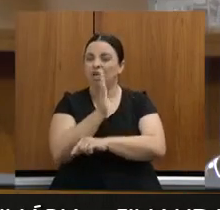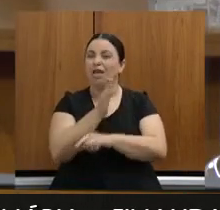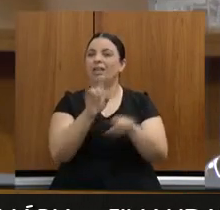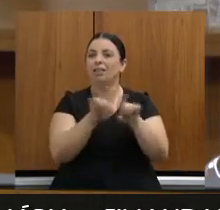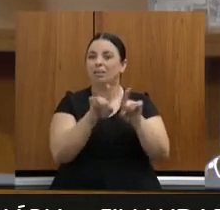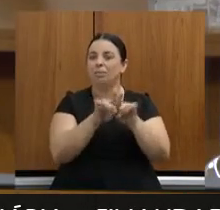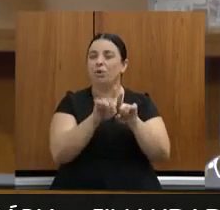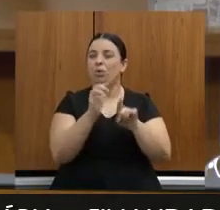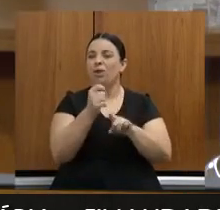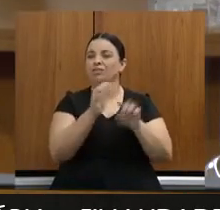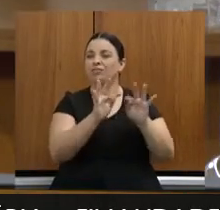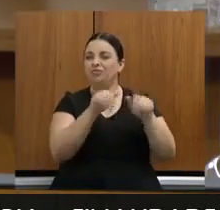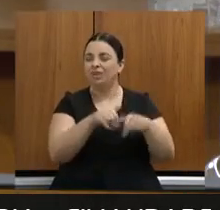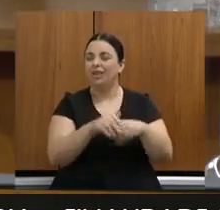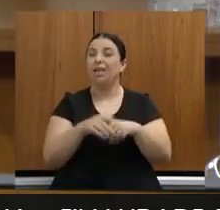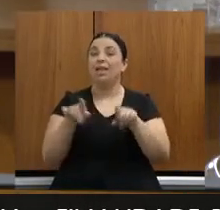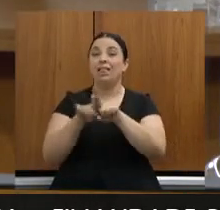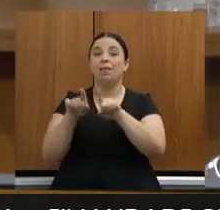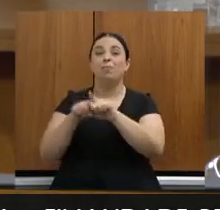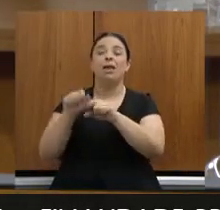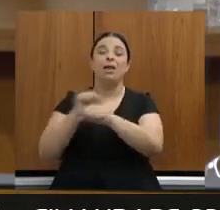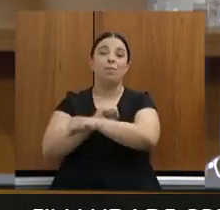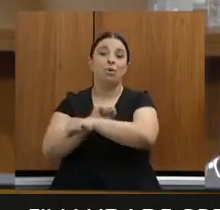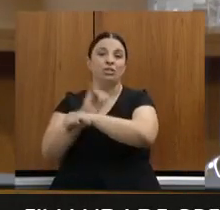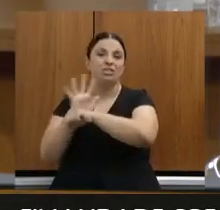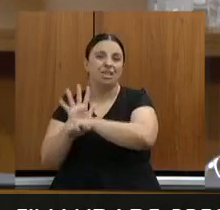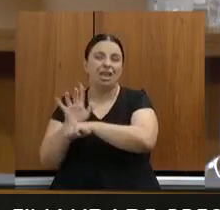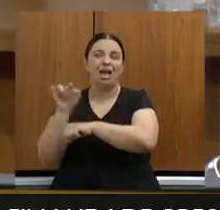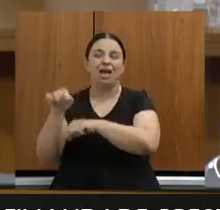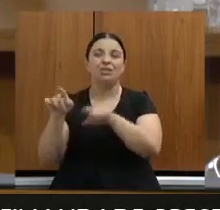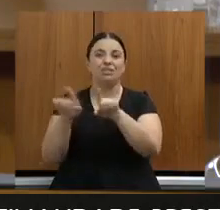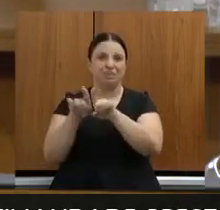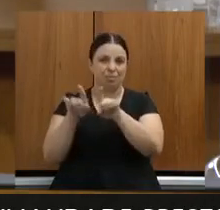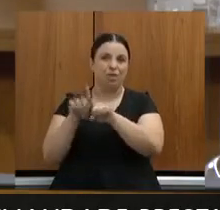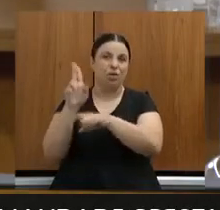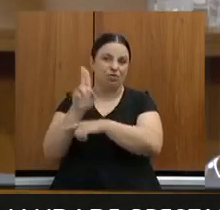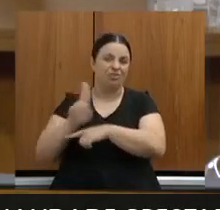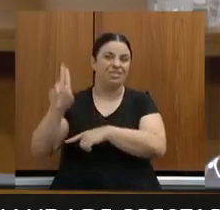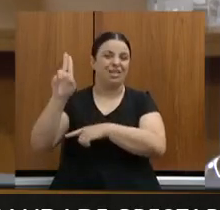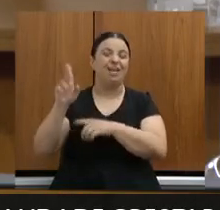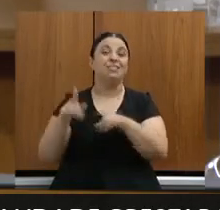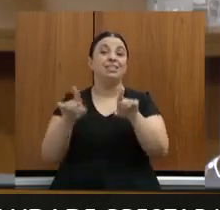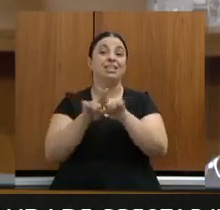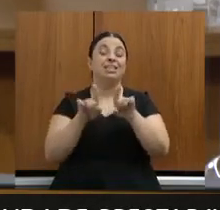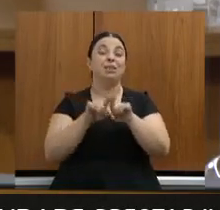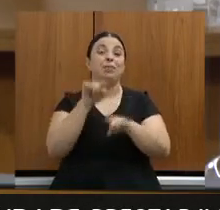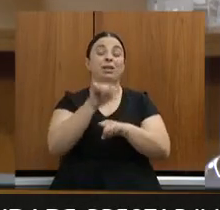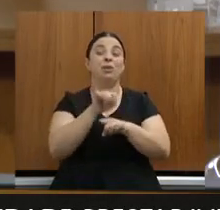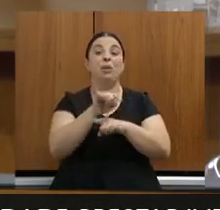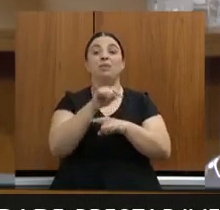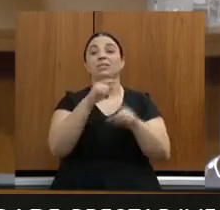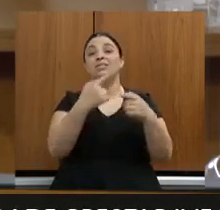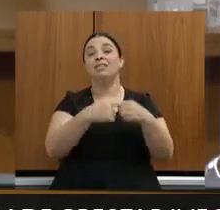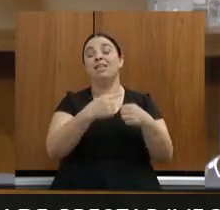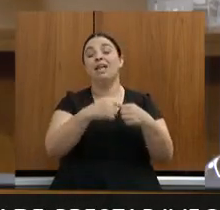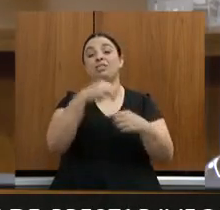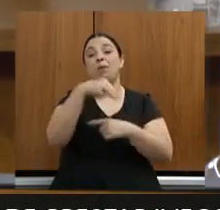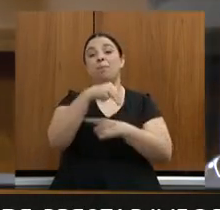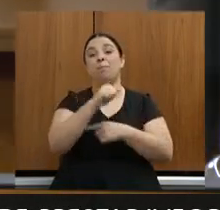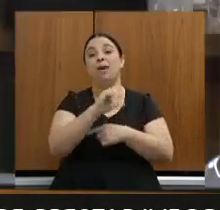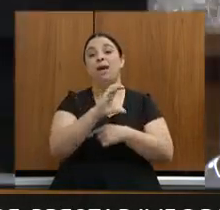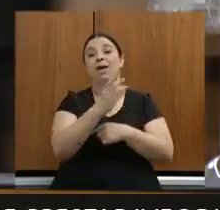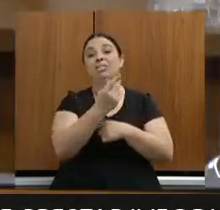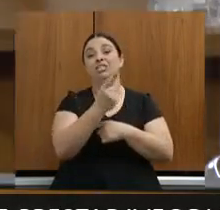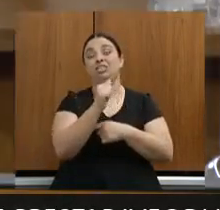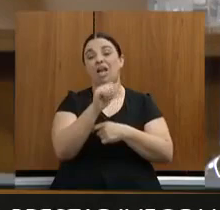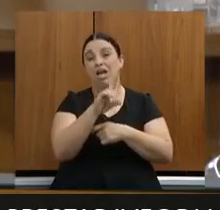no campo de Montes Claros no Campus de Machado que nós temos Esperança muito grande que leque também essa visão para